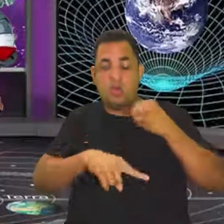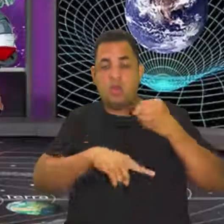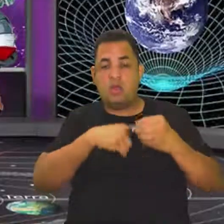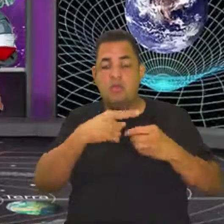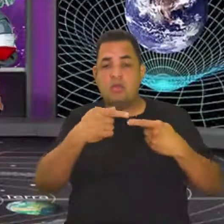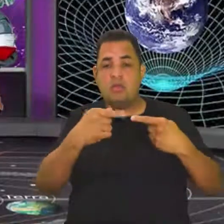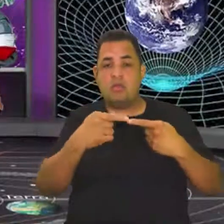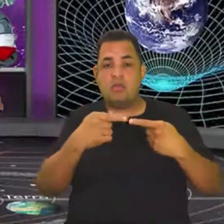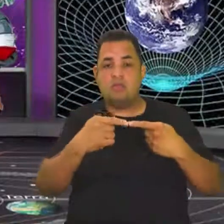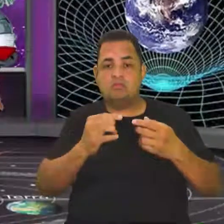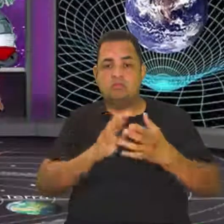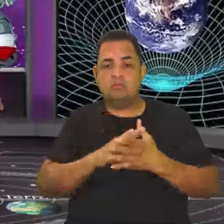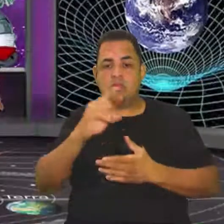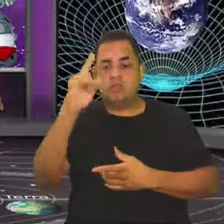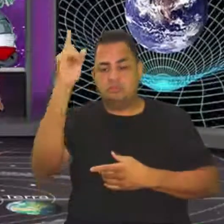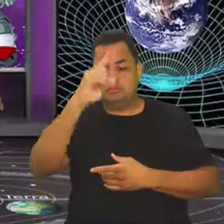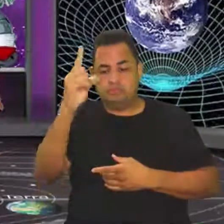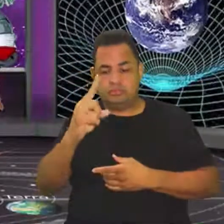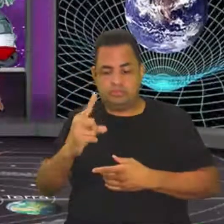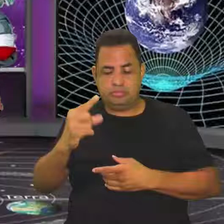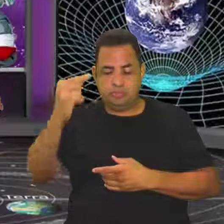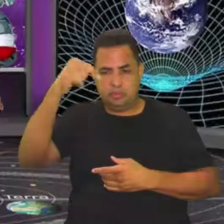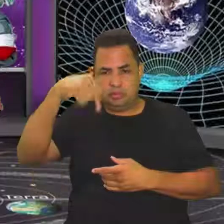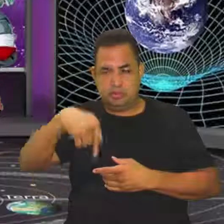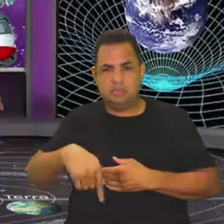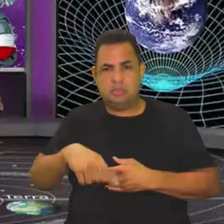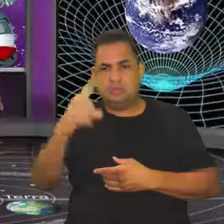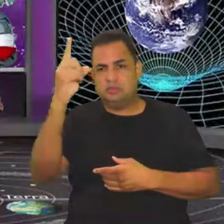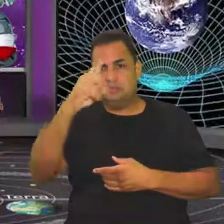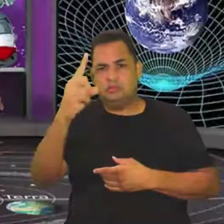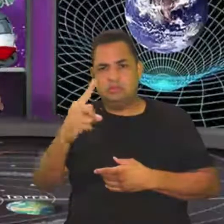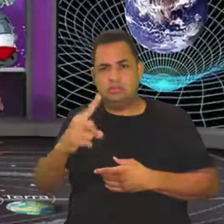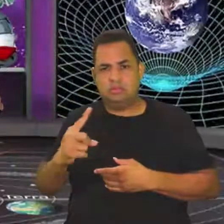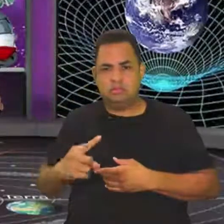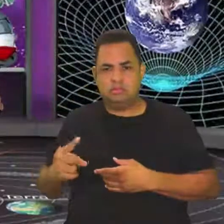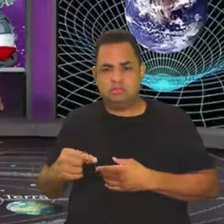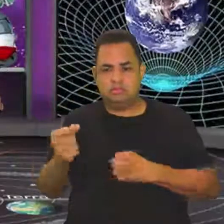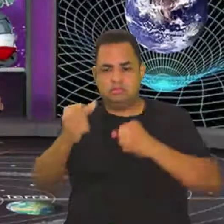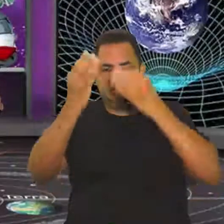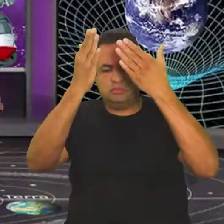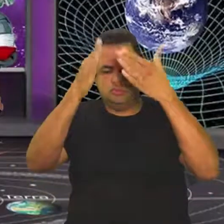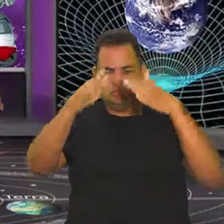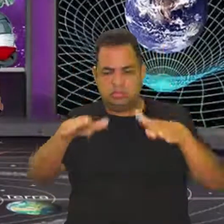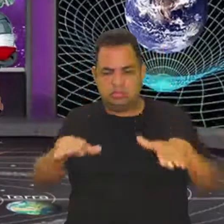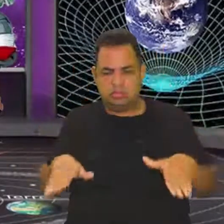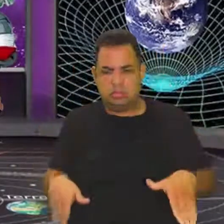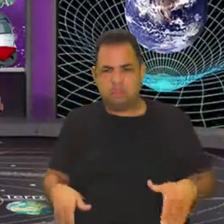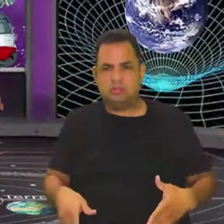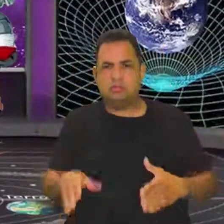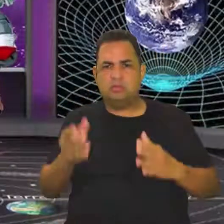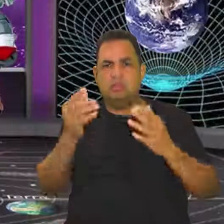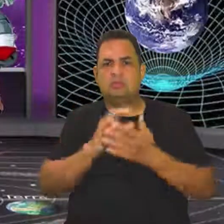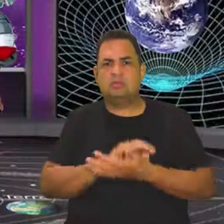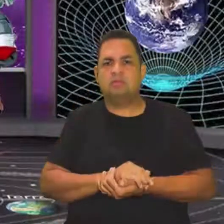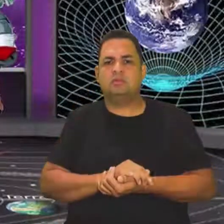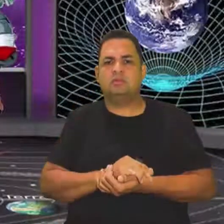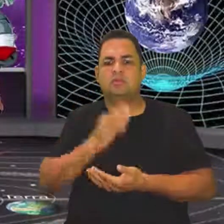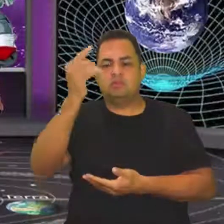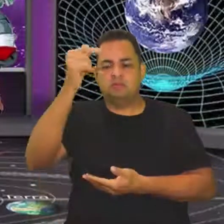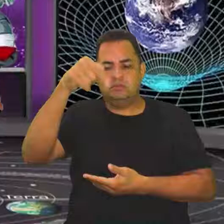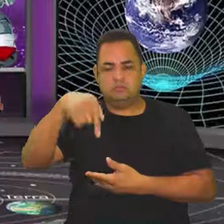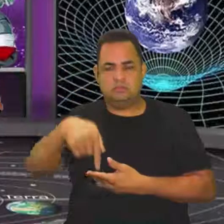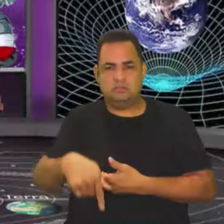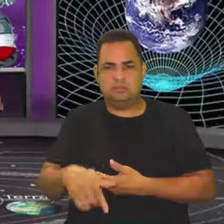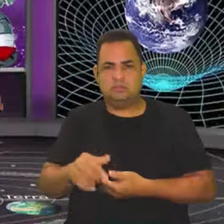a hora que o raio desce, ele não desce retinho, né? Ele faz tipo aquelas árvores, assim, aquelas raízes, né? Descendo, ou